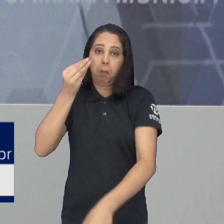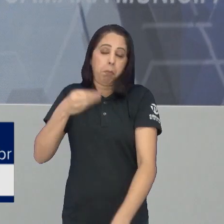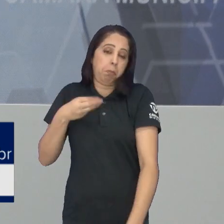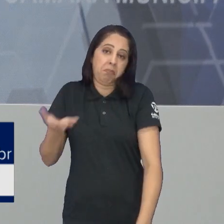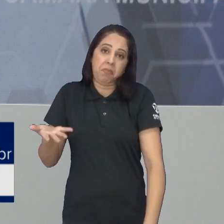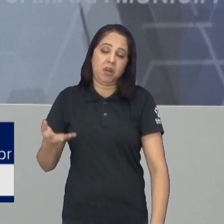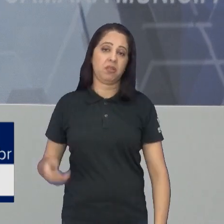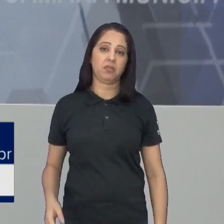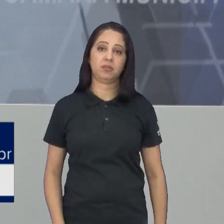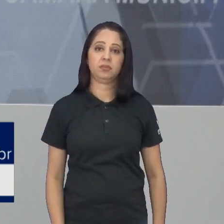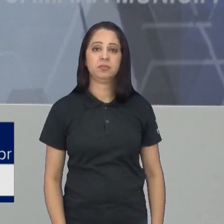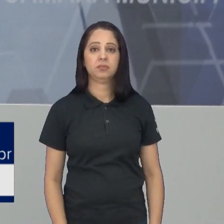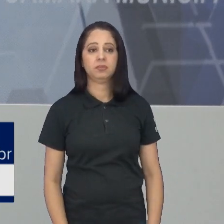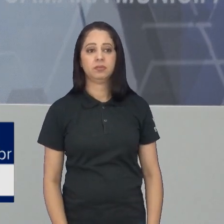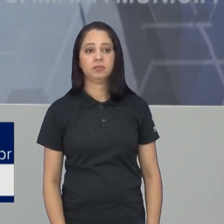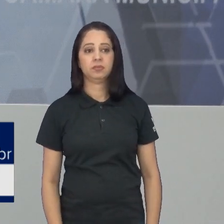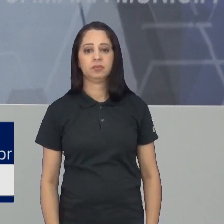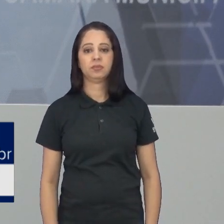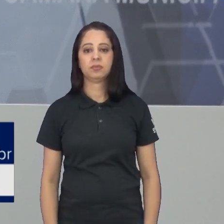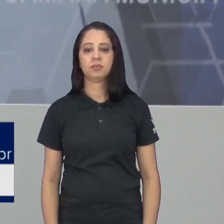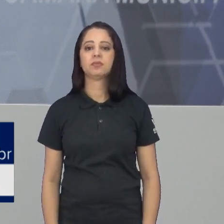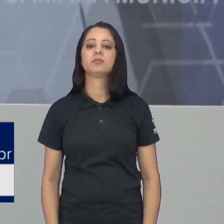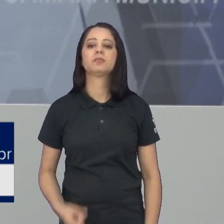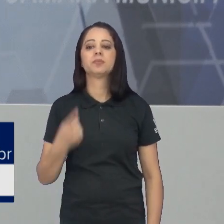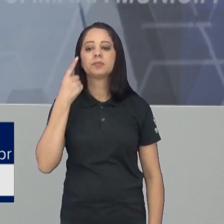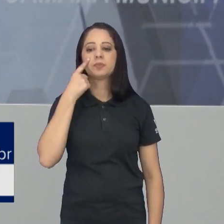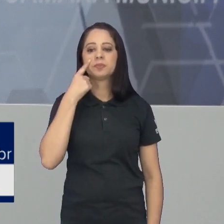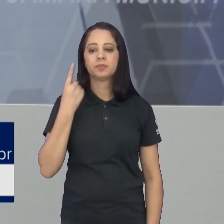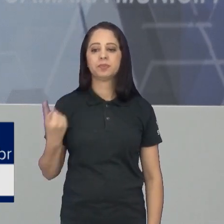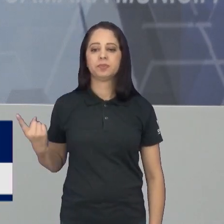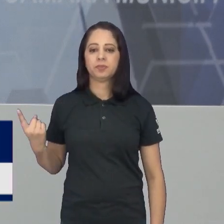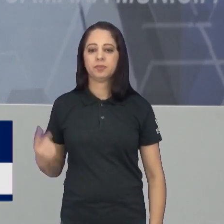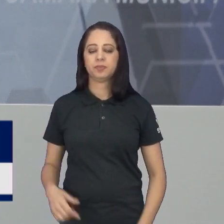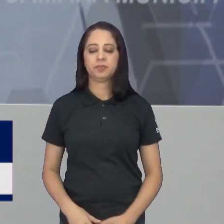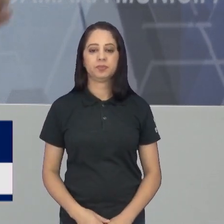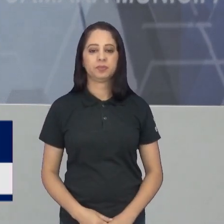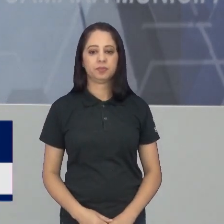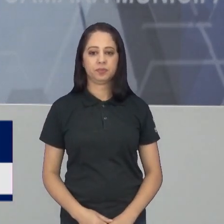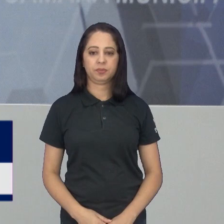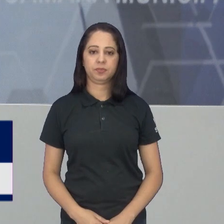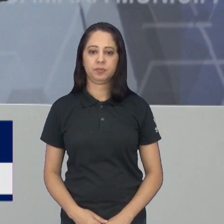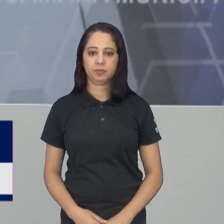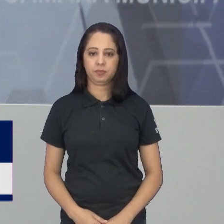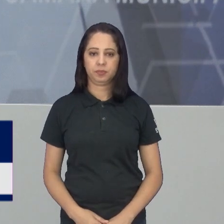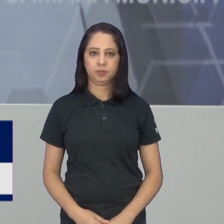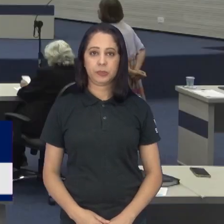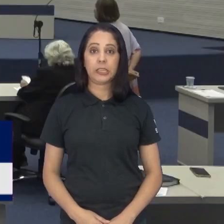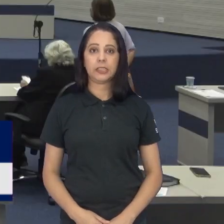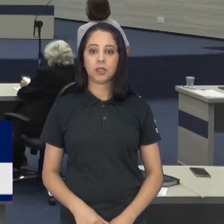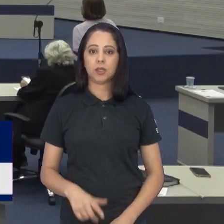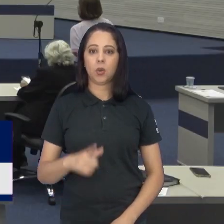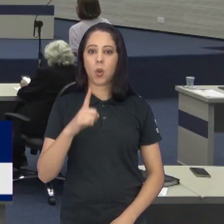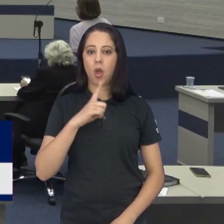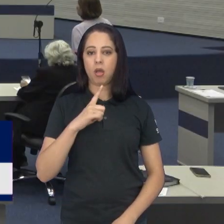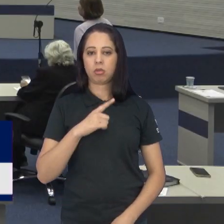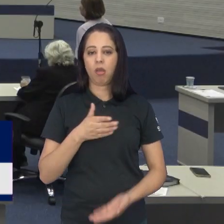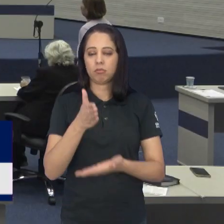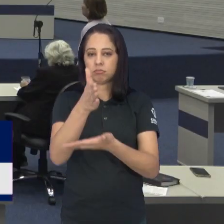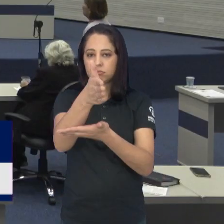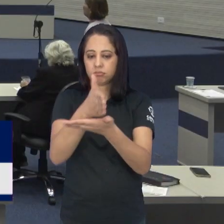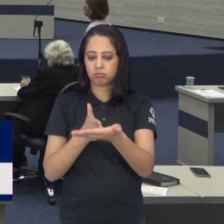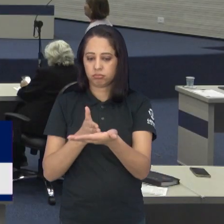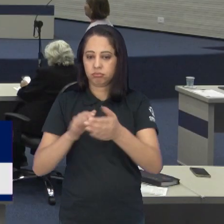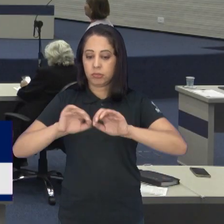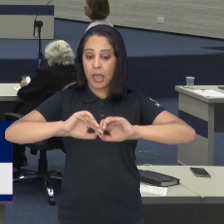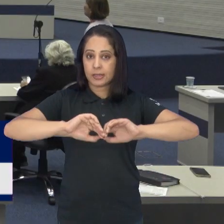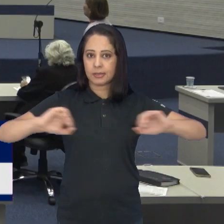tela? Está vendo ali, ó? Eu separo a Vila Diana, né,